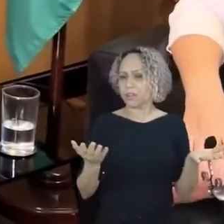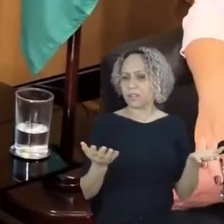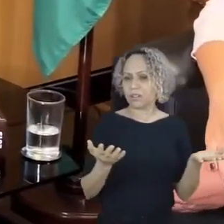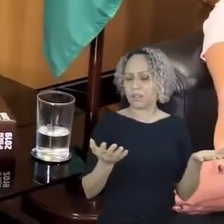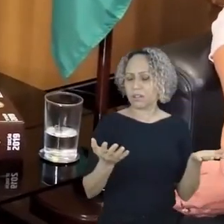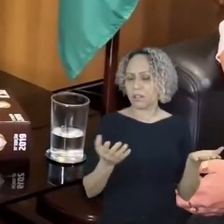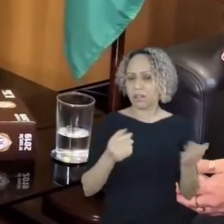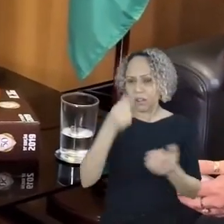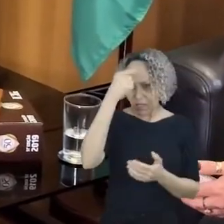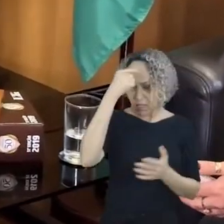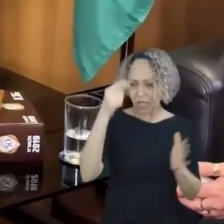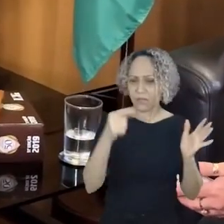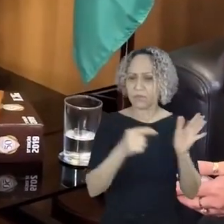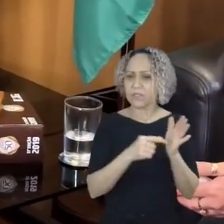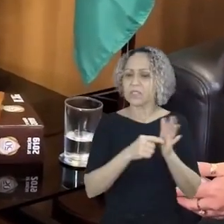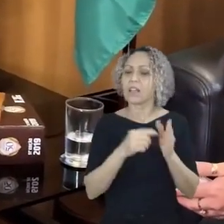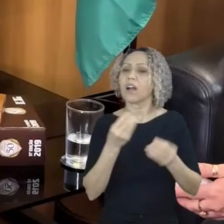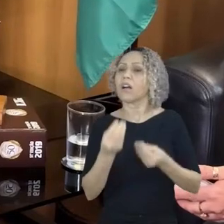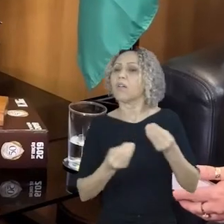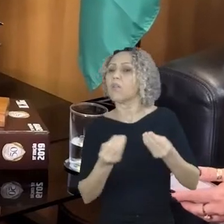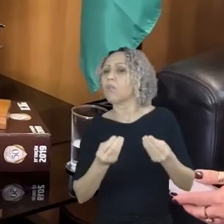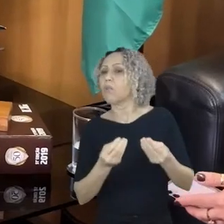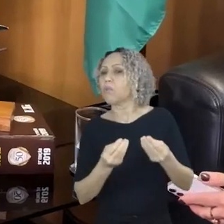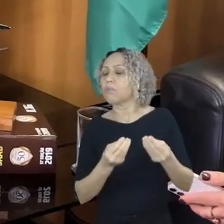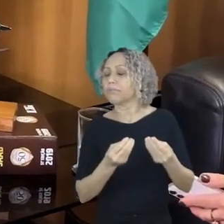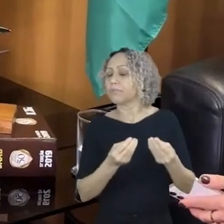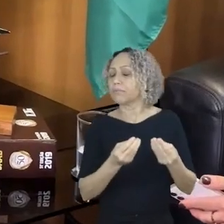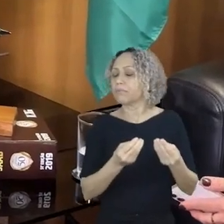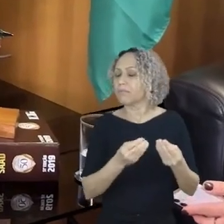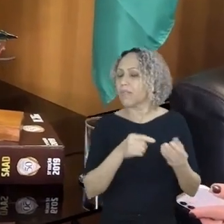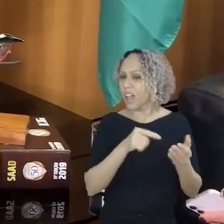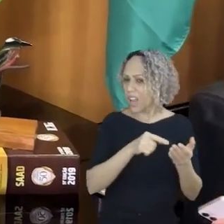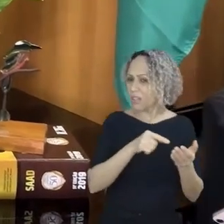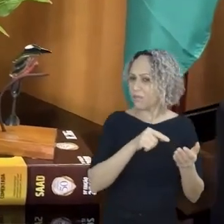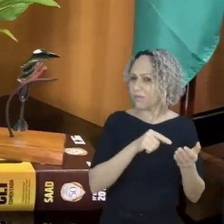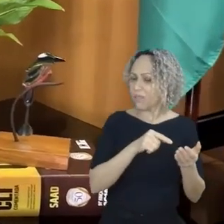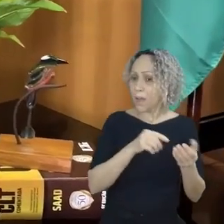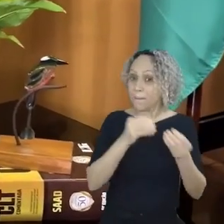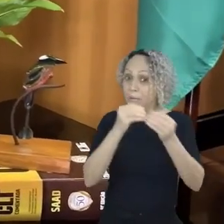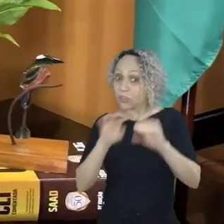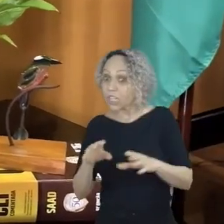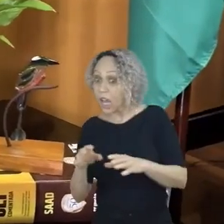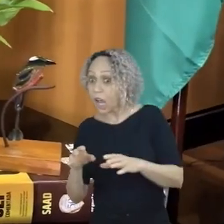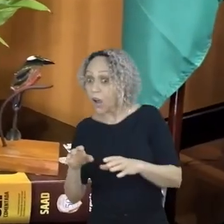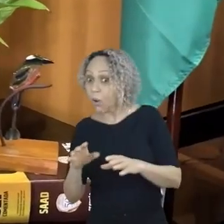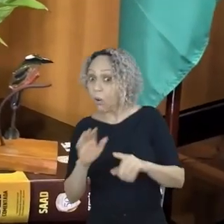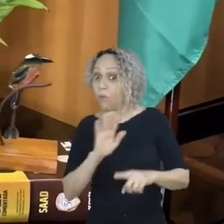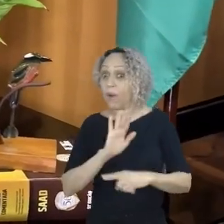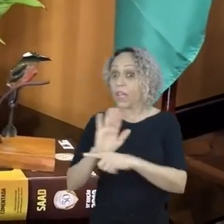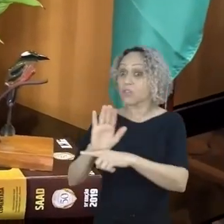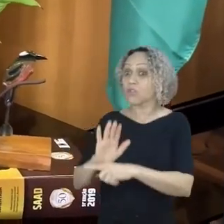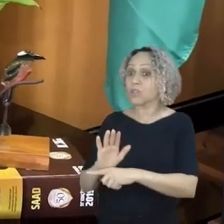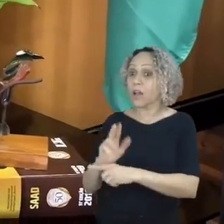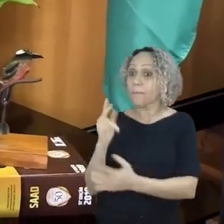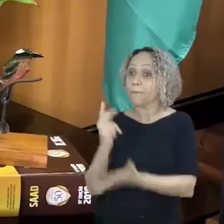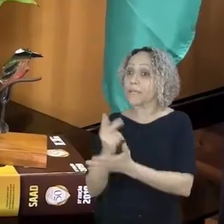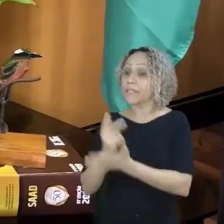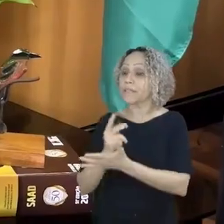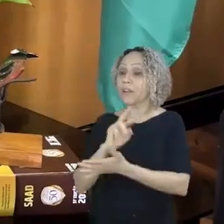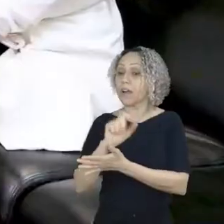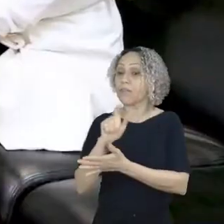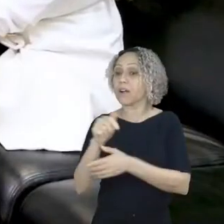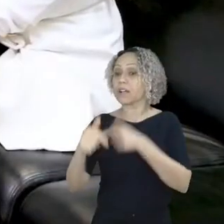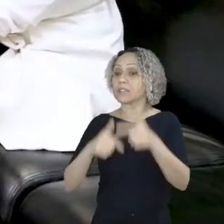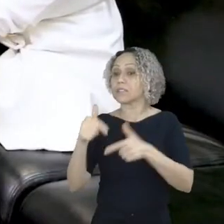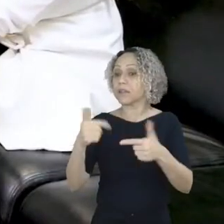vamos permitir isso? Sim. Ou é preciso preservar, né? Sim. Mesmo quando você faz um debate da produção do conteúdo